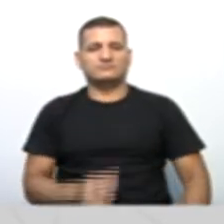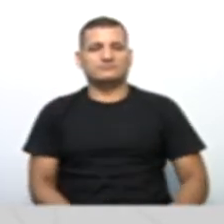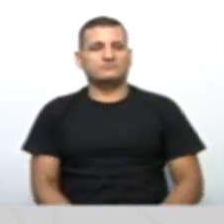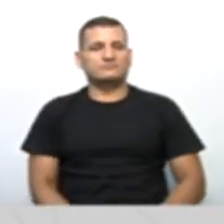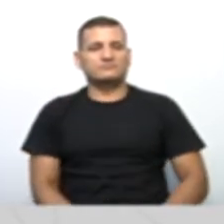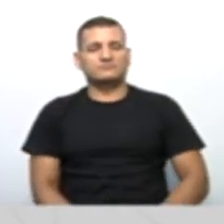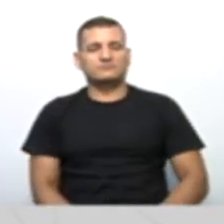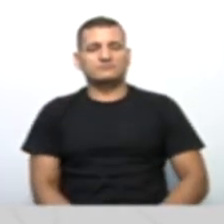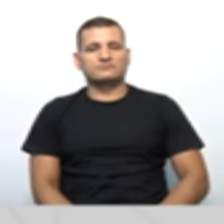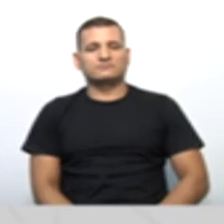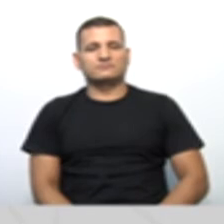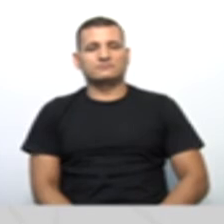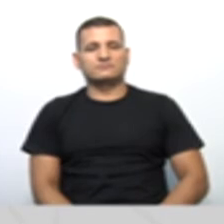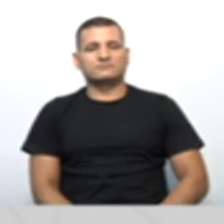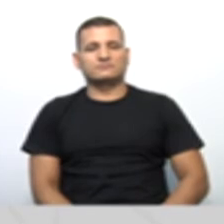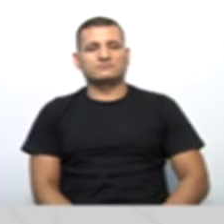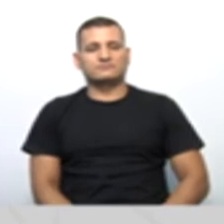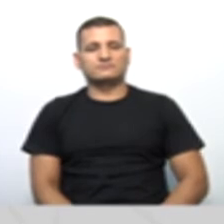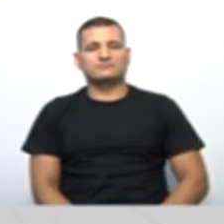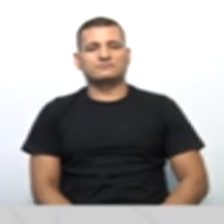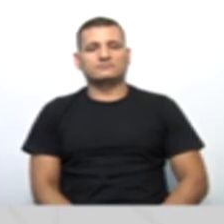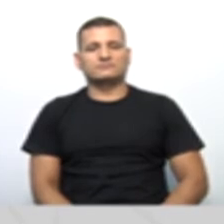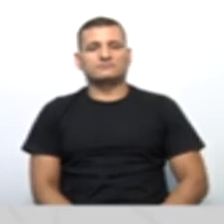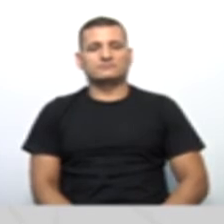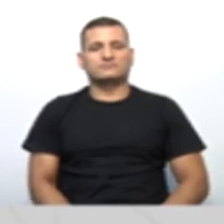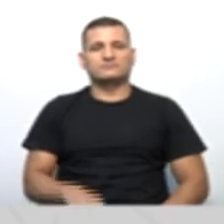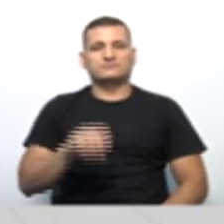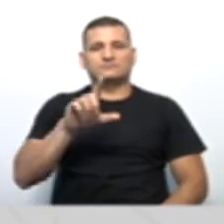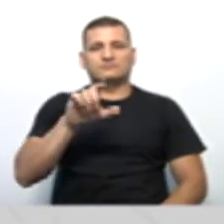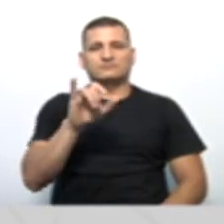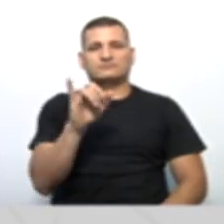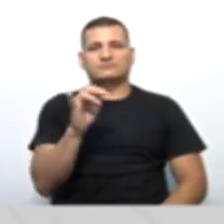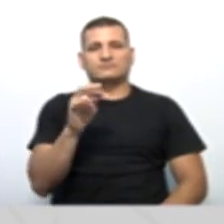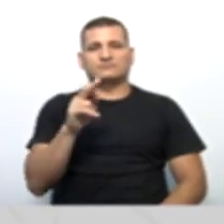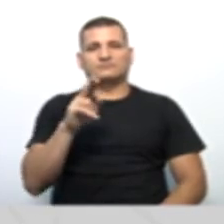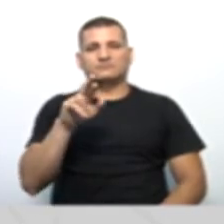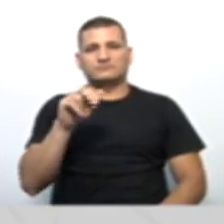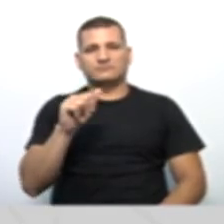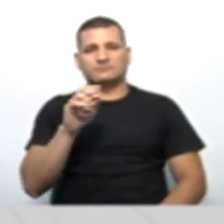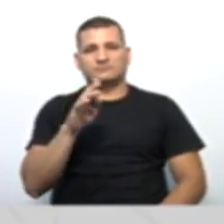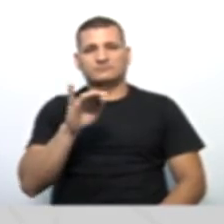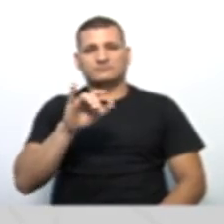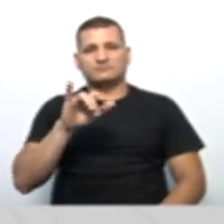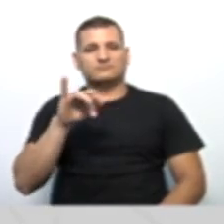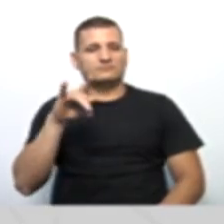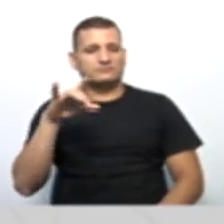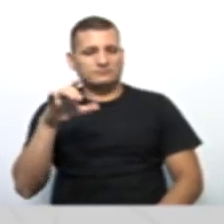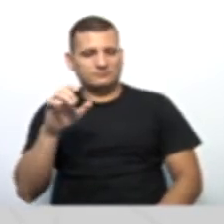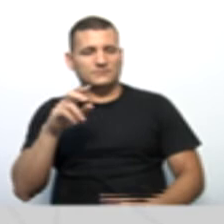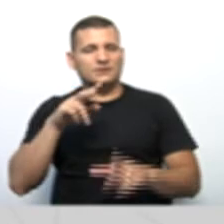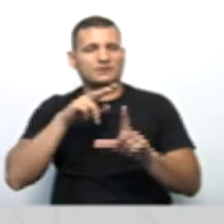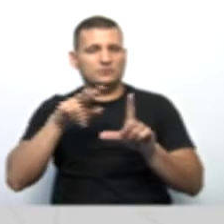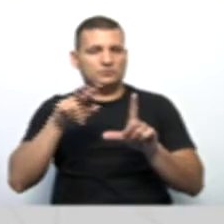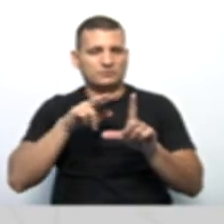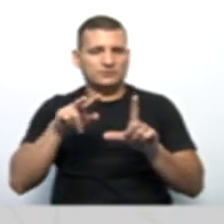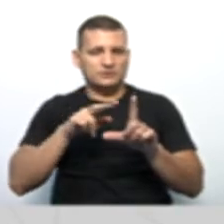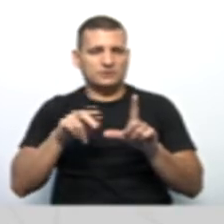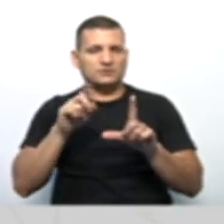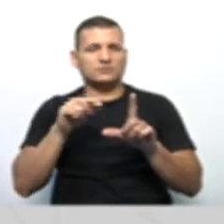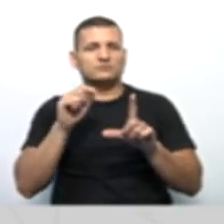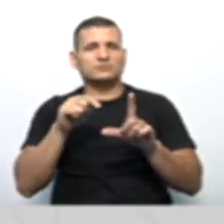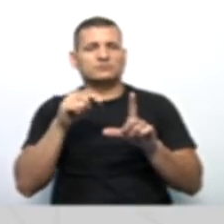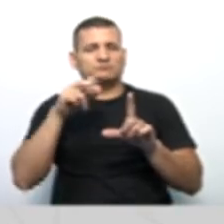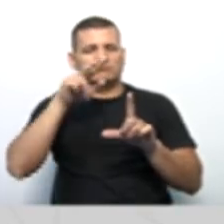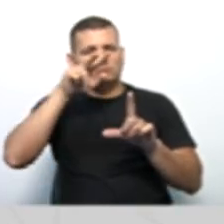trabalhar com ela mesmo tal leitura habilidades não é garantir um bom nível de influência durante a leitura dos